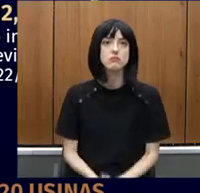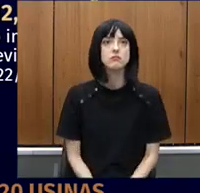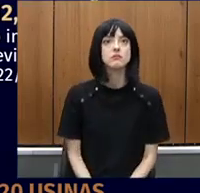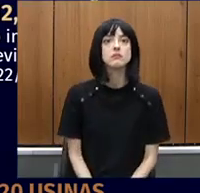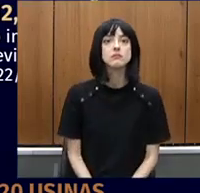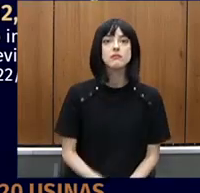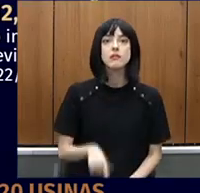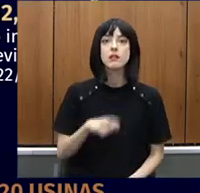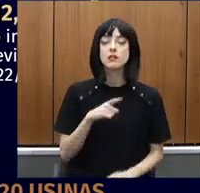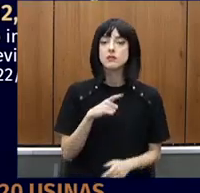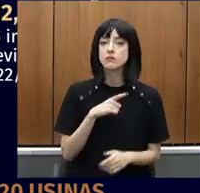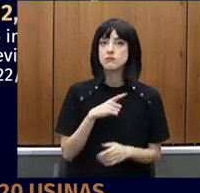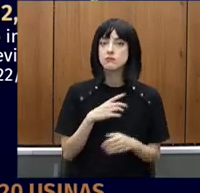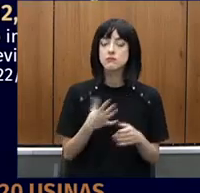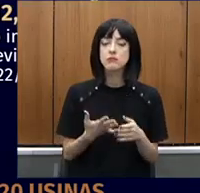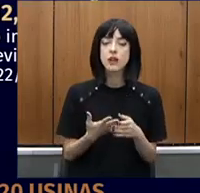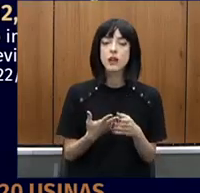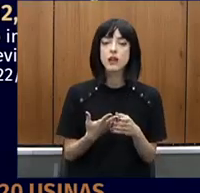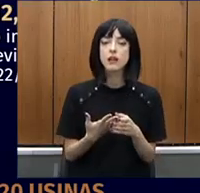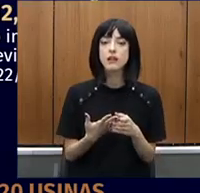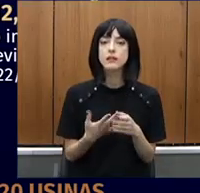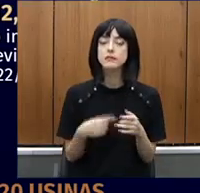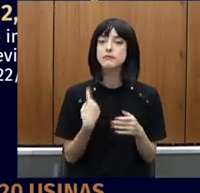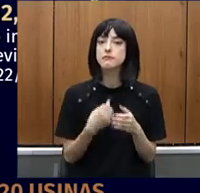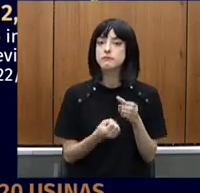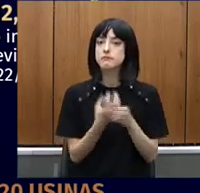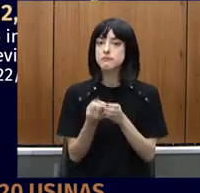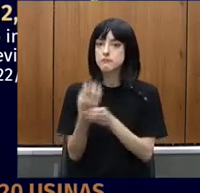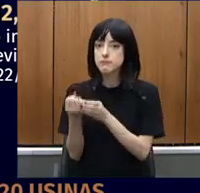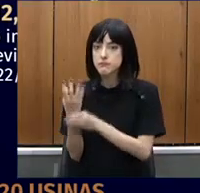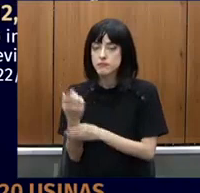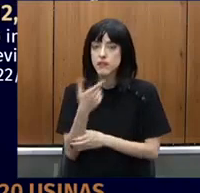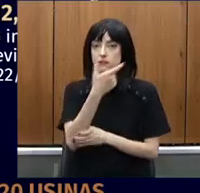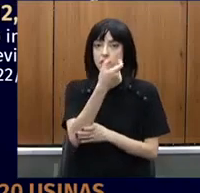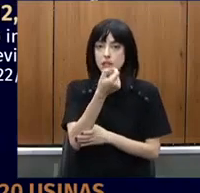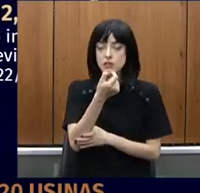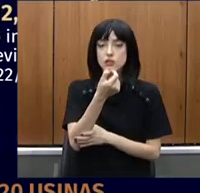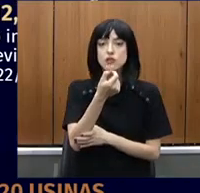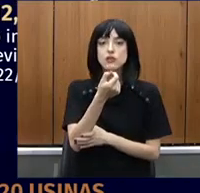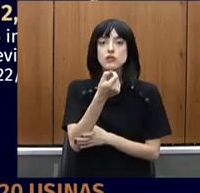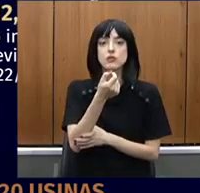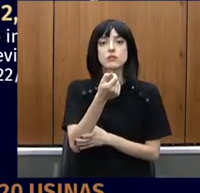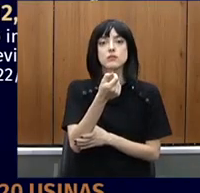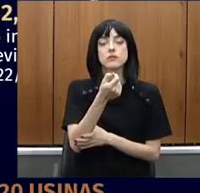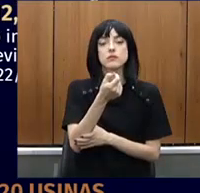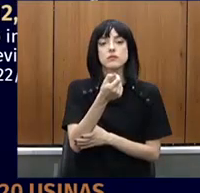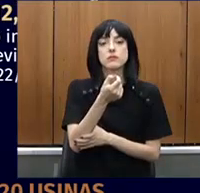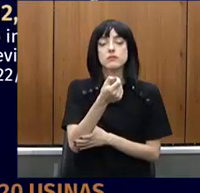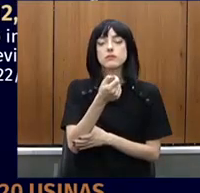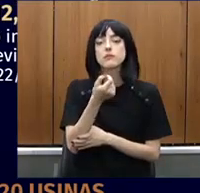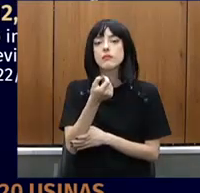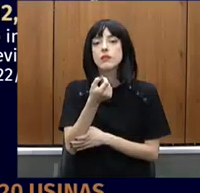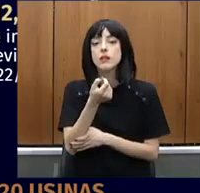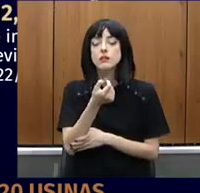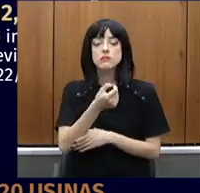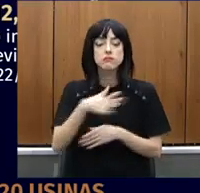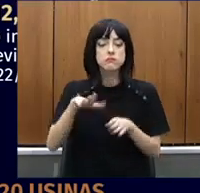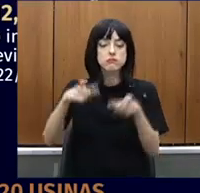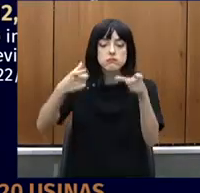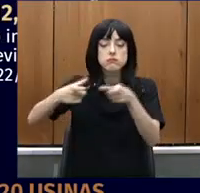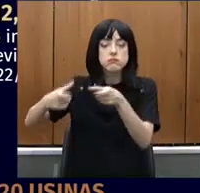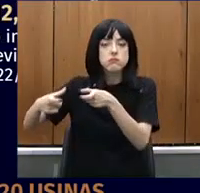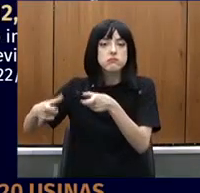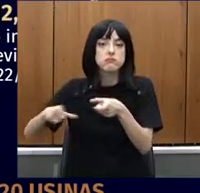fotovoltaica né numa oportunidade que nós tivemos junto aí com a com a os projetos do Colégio Tiradentes onde nós vamos